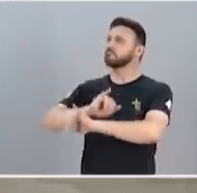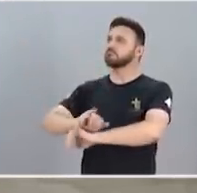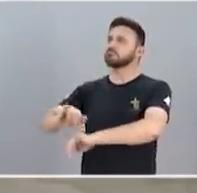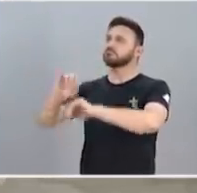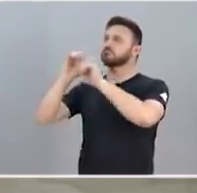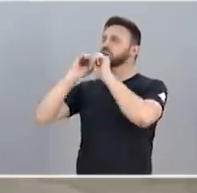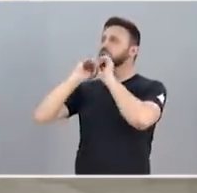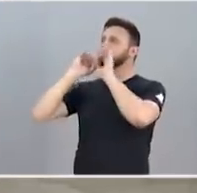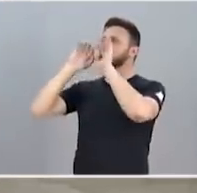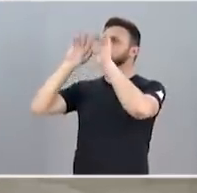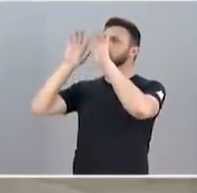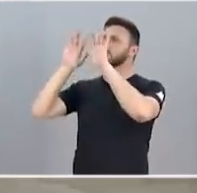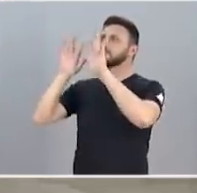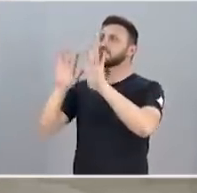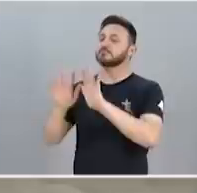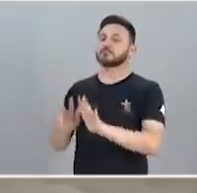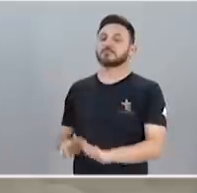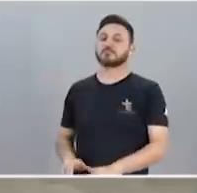bendirei,